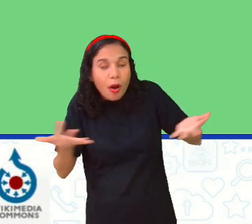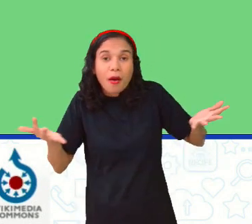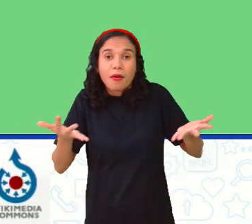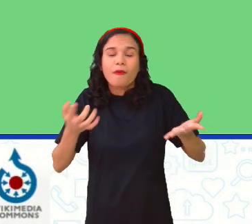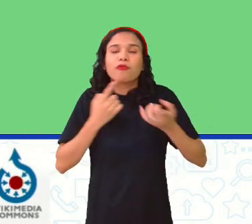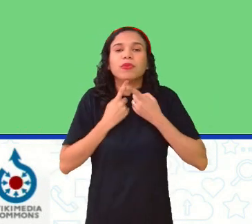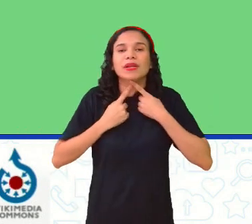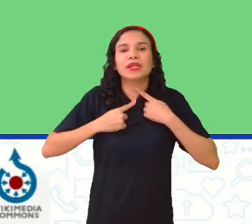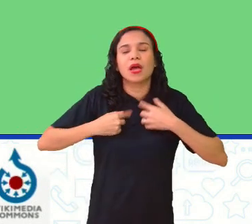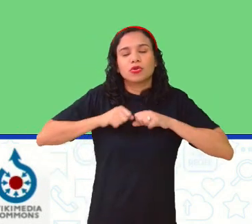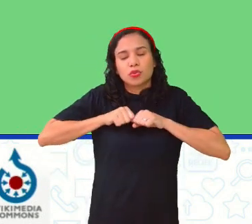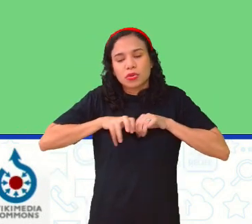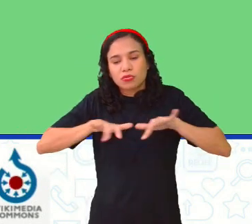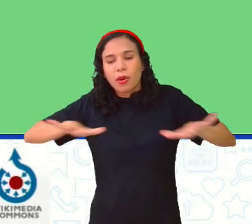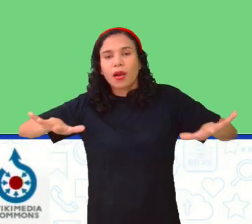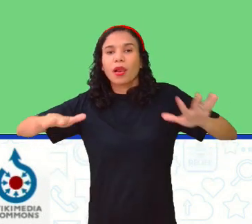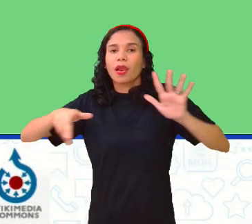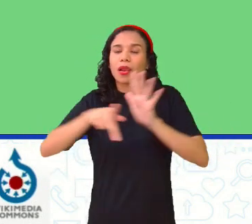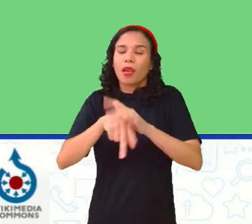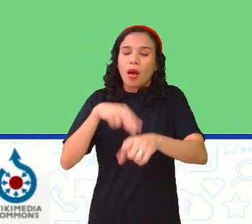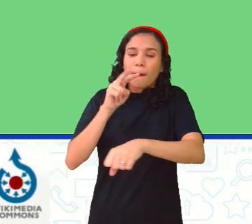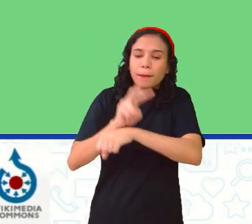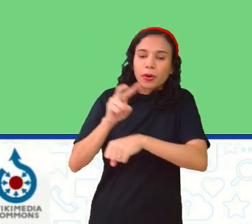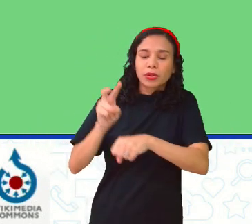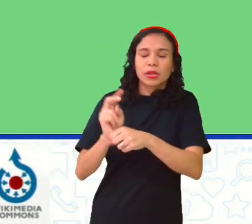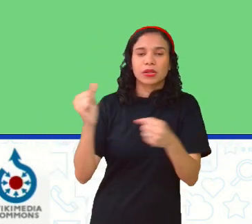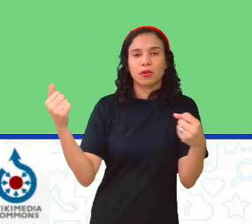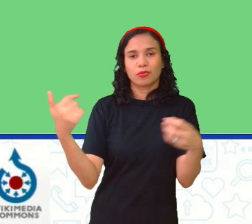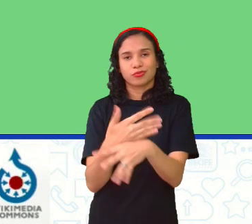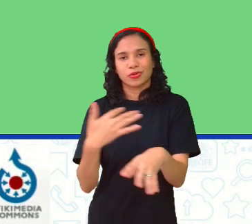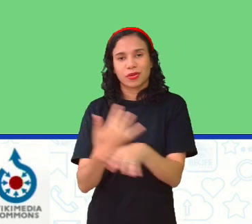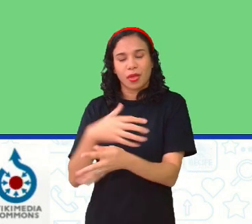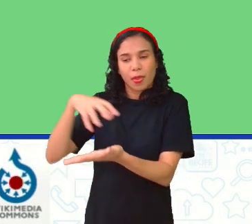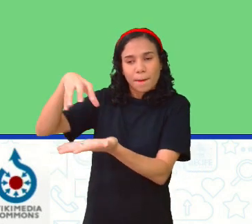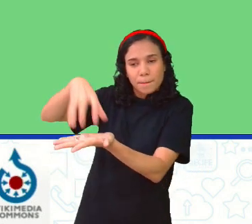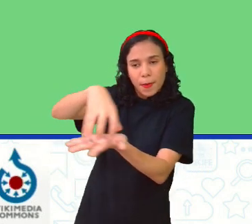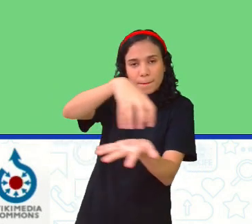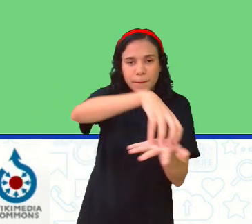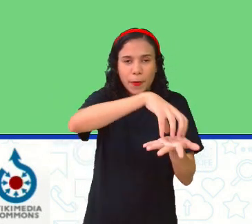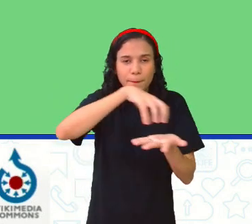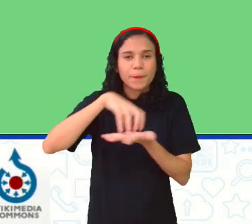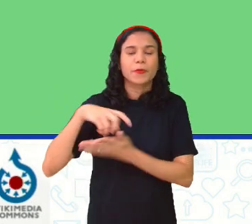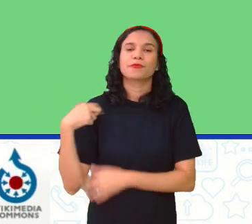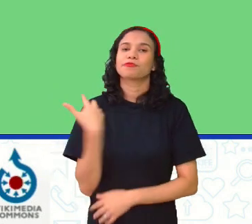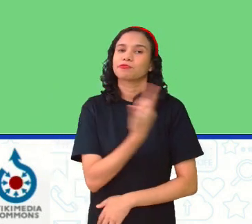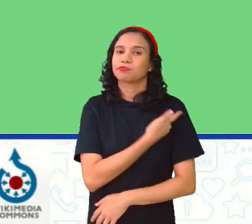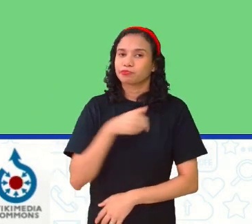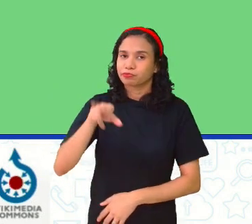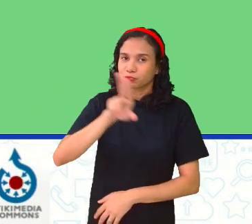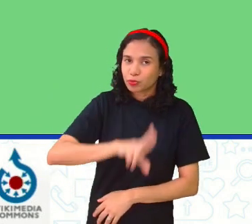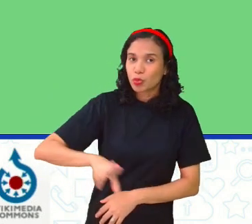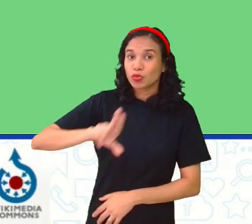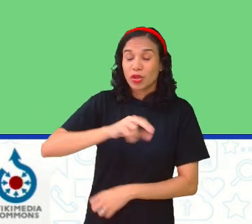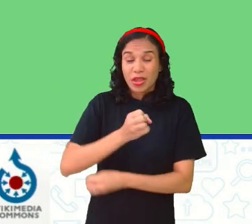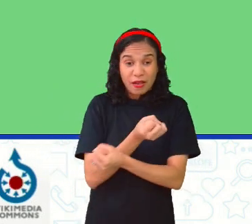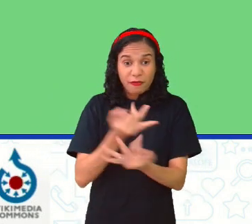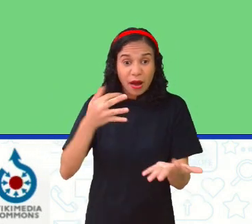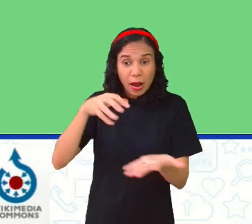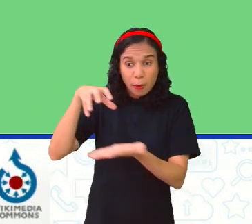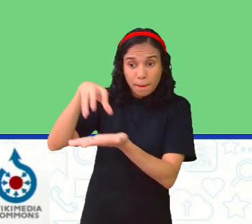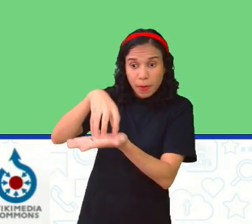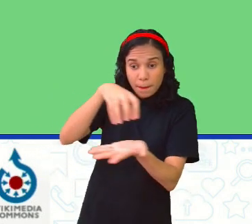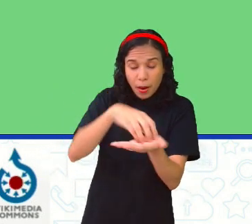cuidado também que devemos ter com esses centros urbanos que nós utilizamos e que vários centros urbanos